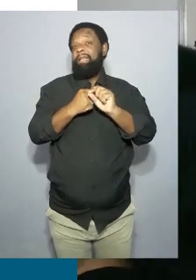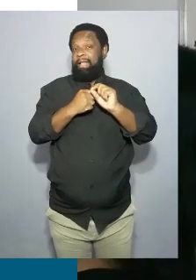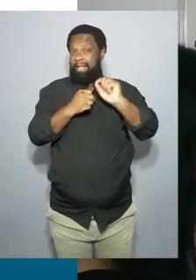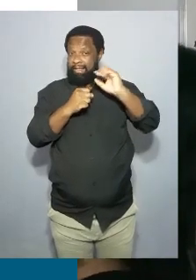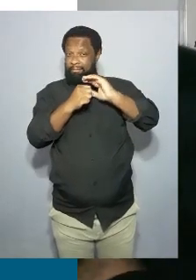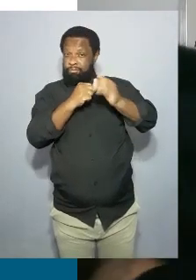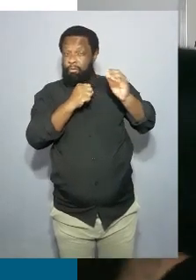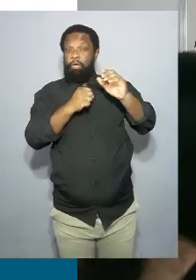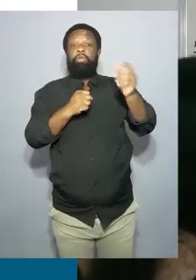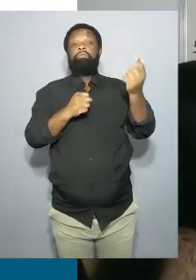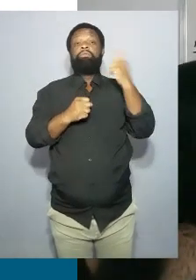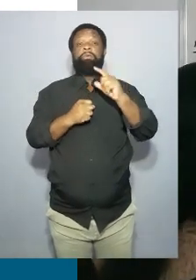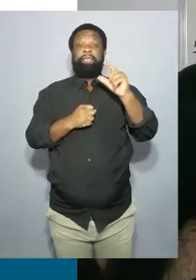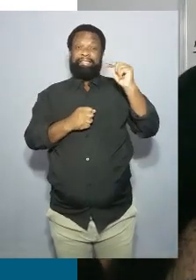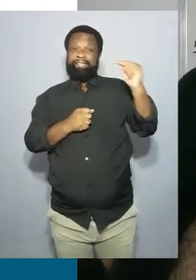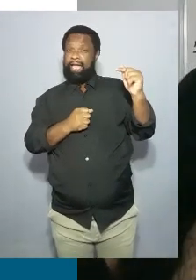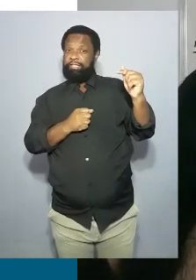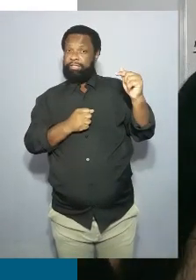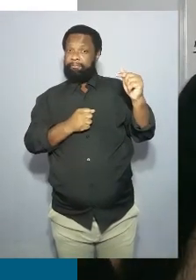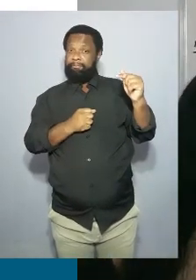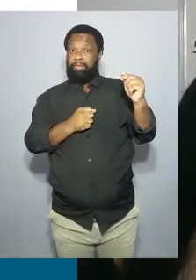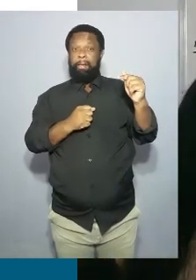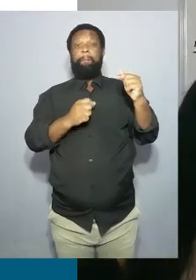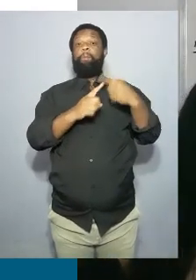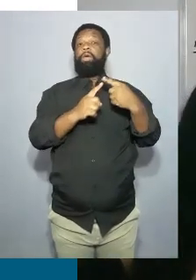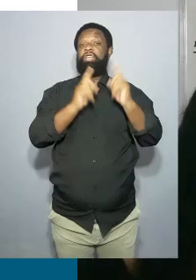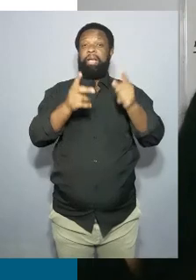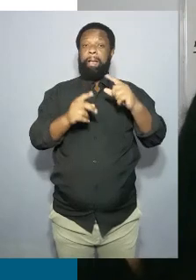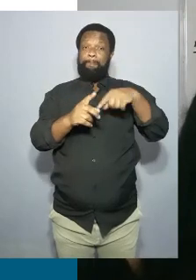aqui na última camada, ele fica com os 7 que ele já tinha